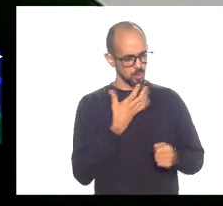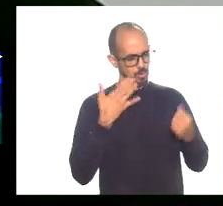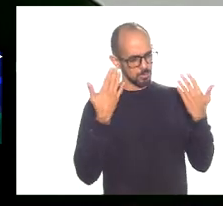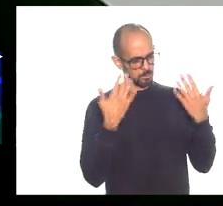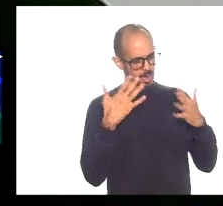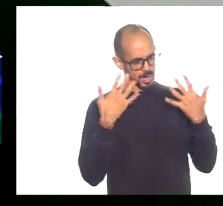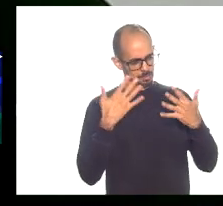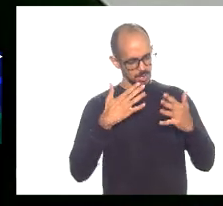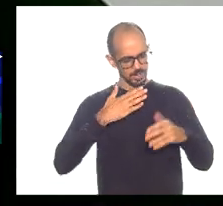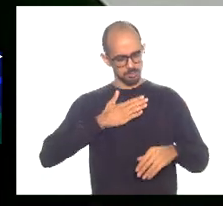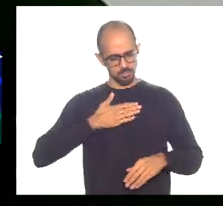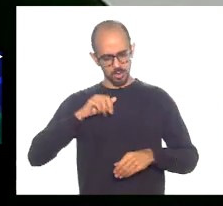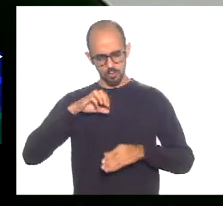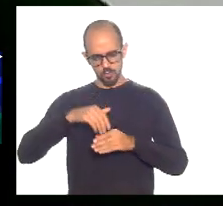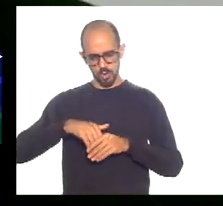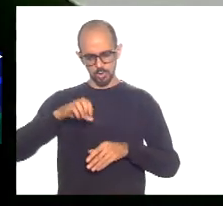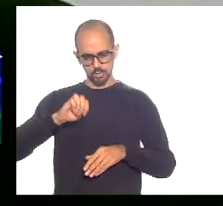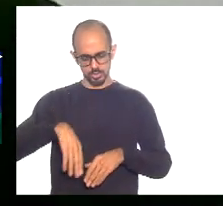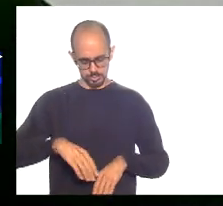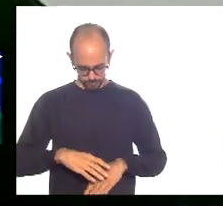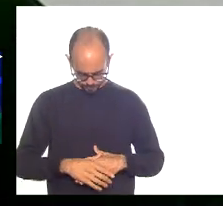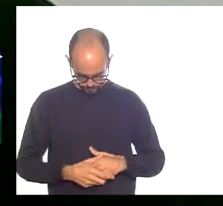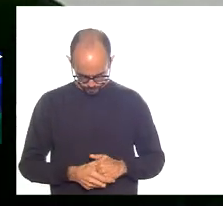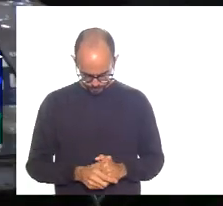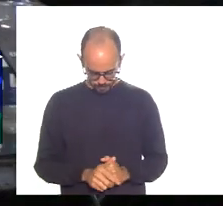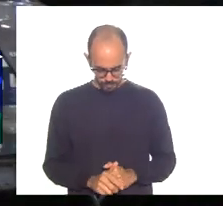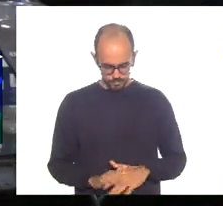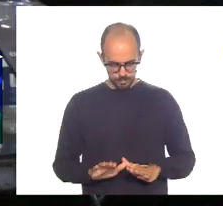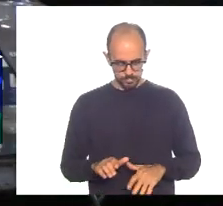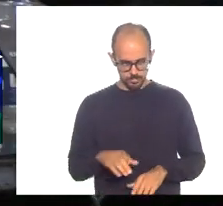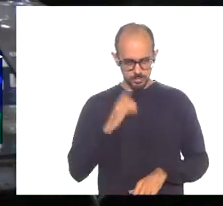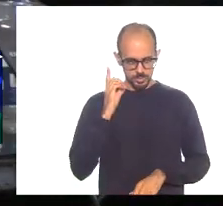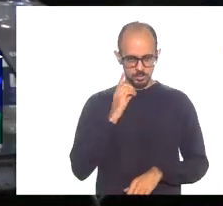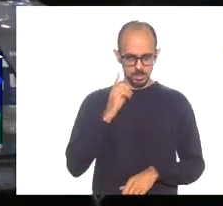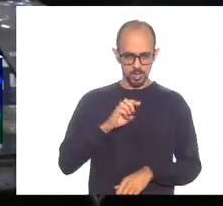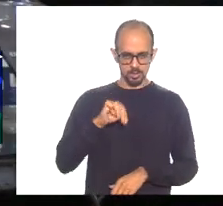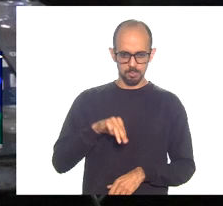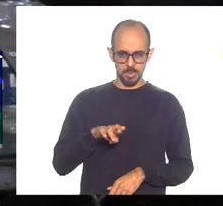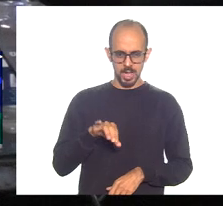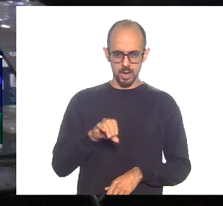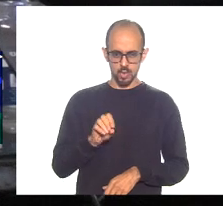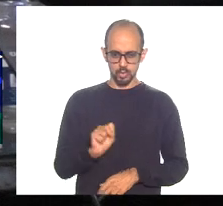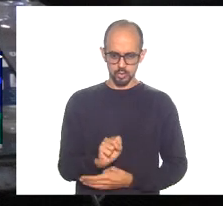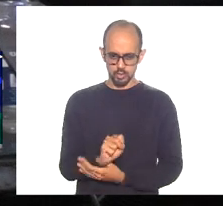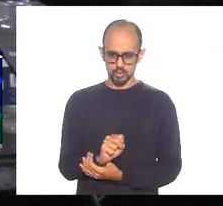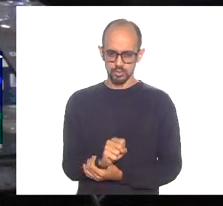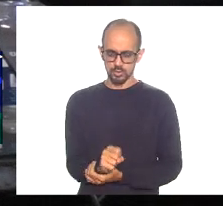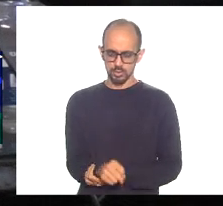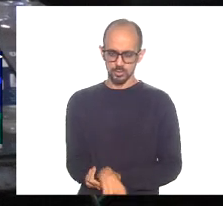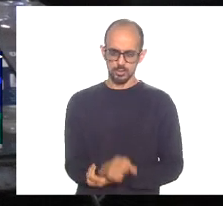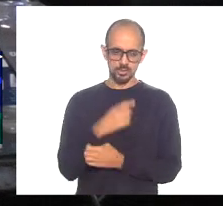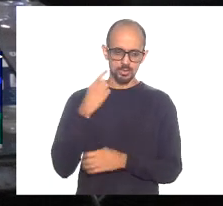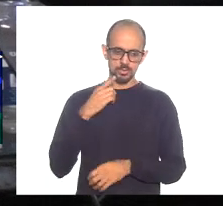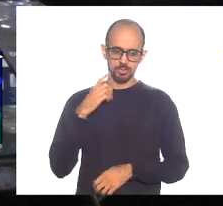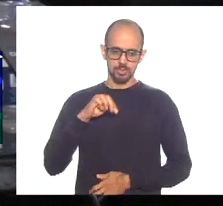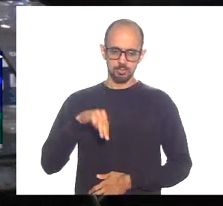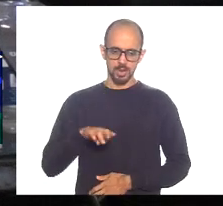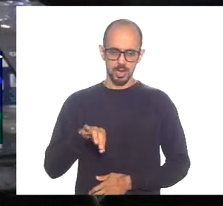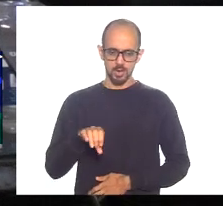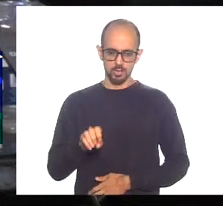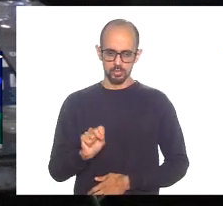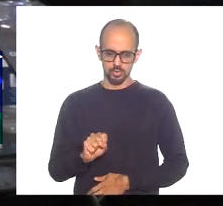do computador de bacellar tem meu voto more o deputado Marcos Abrahão Deputado Marcos